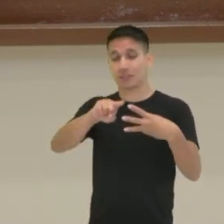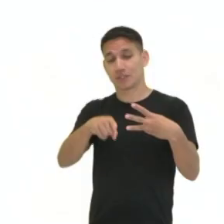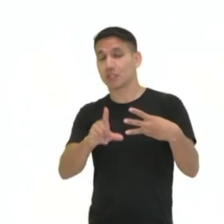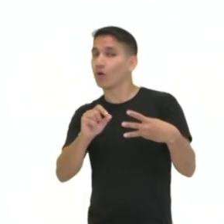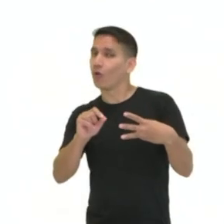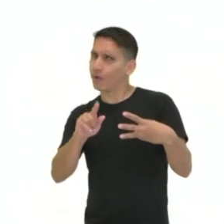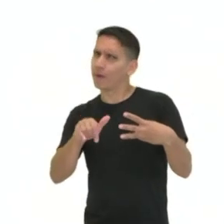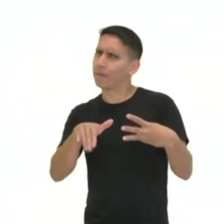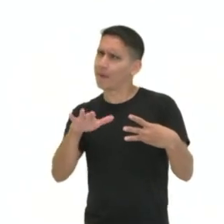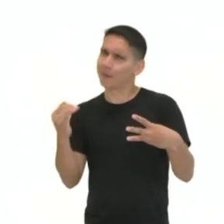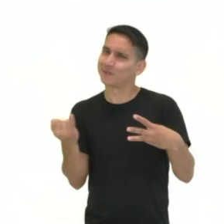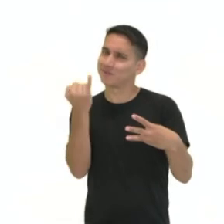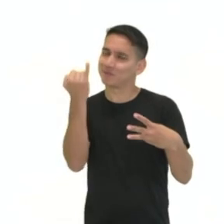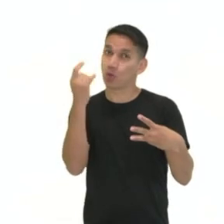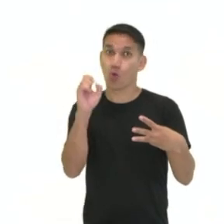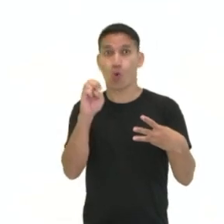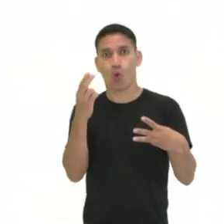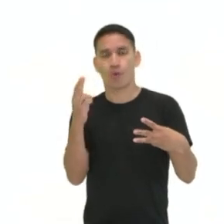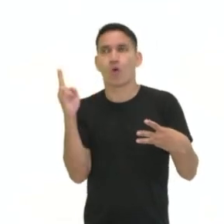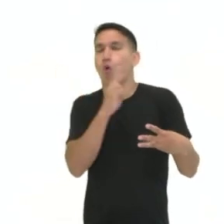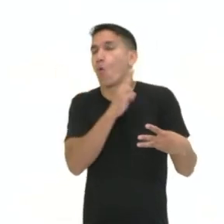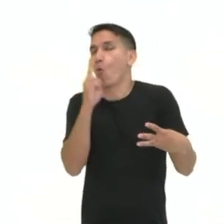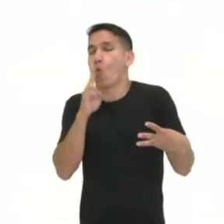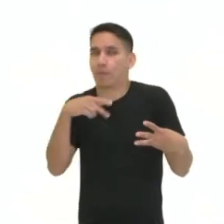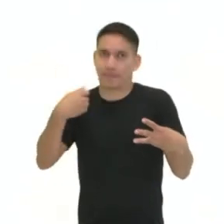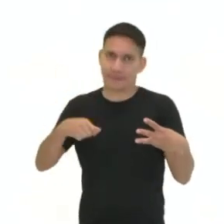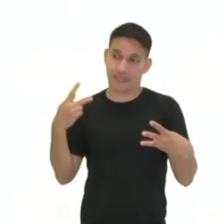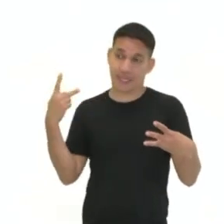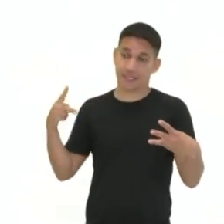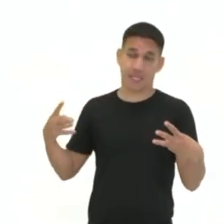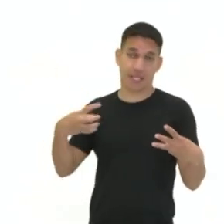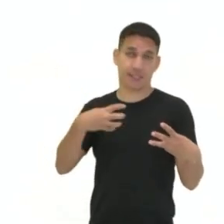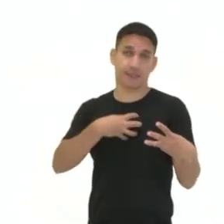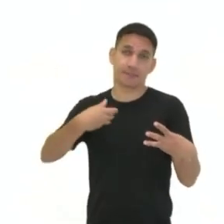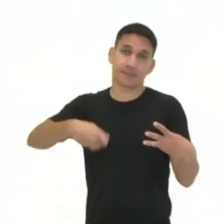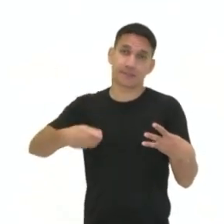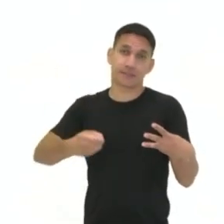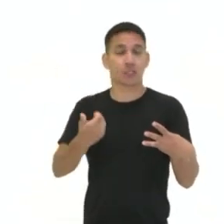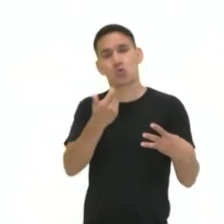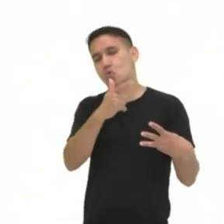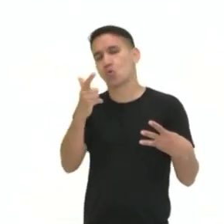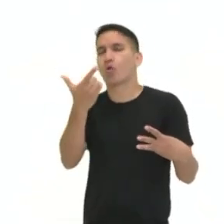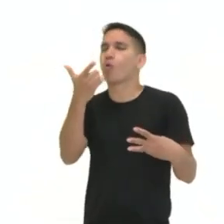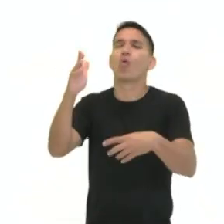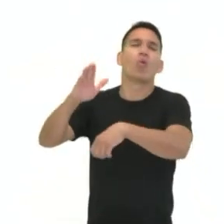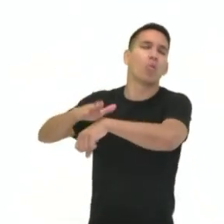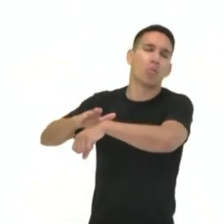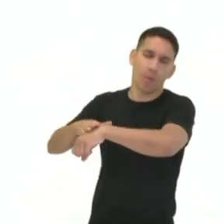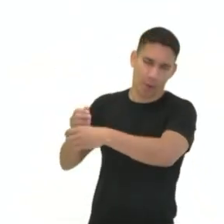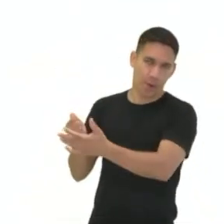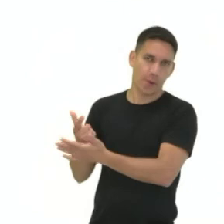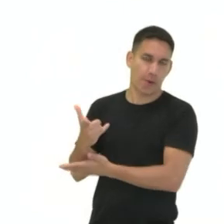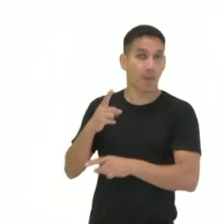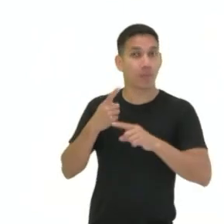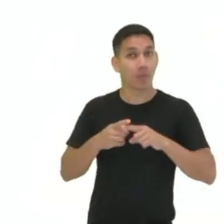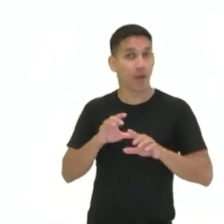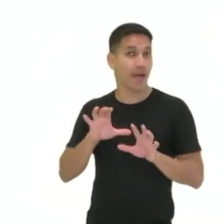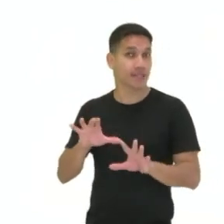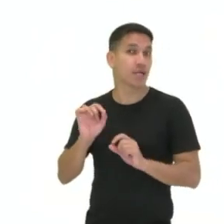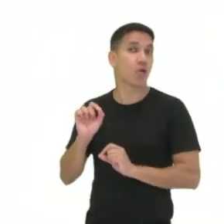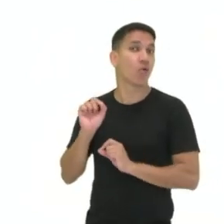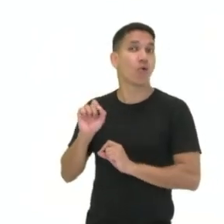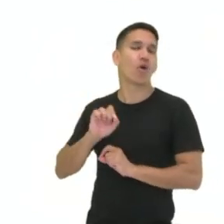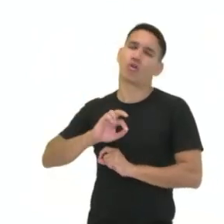era mais importante ou urgente na perspectiva dela, deixando o restante para um outro momento, pois dessa forma